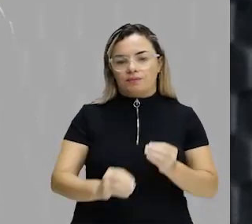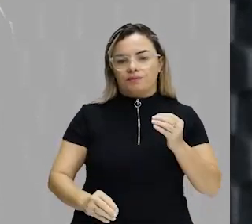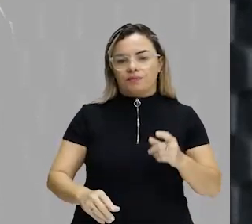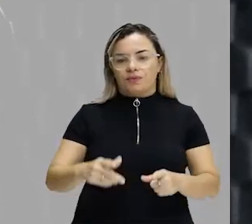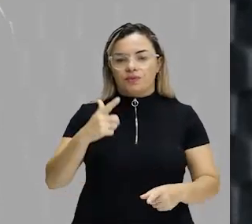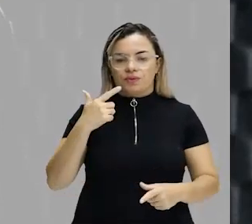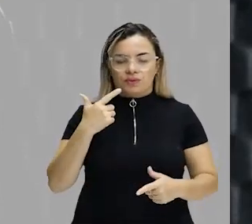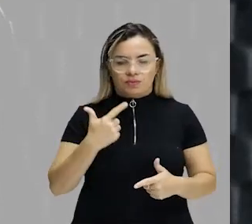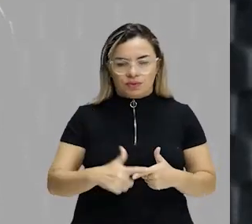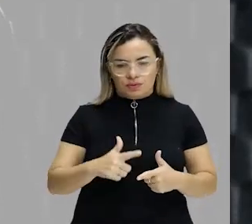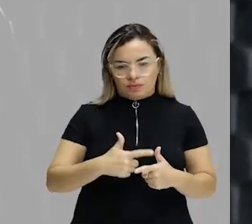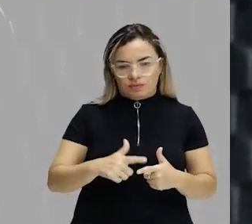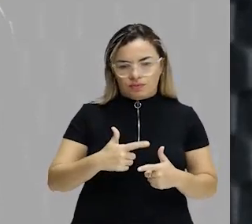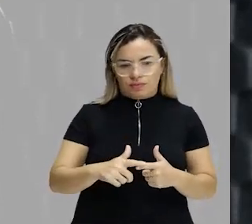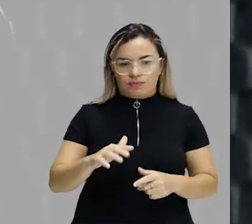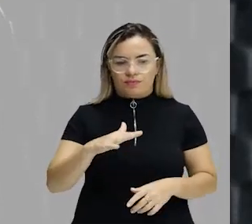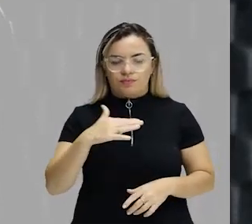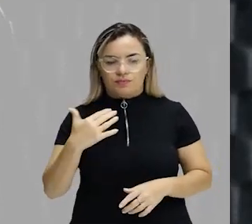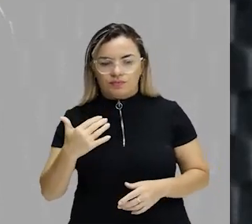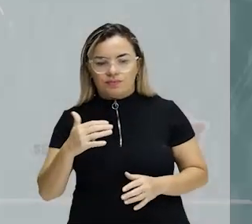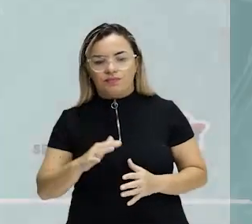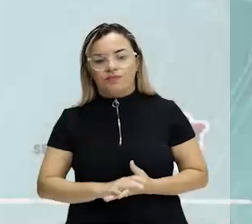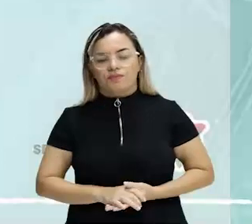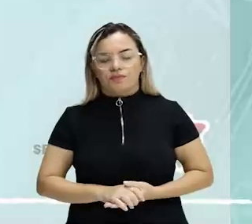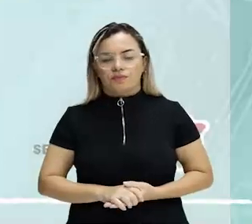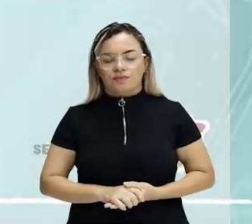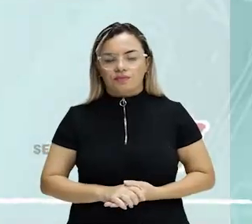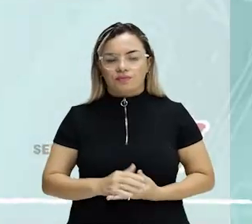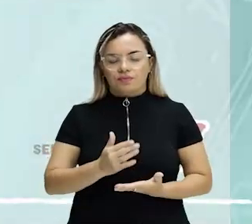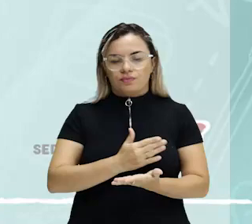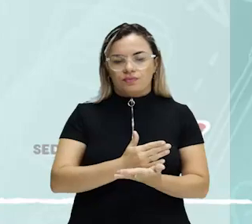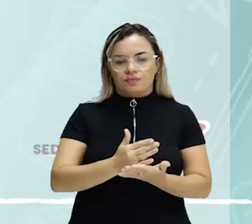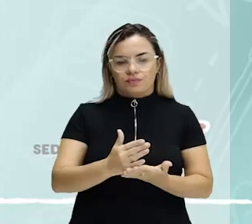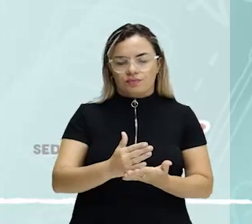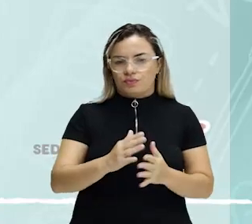iniciam as orações.